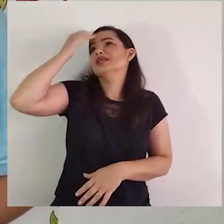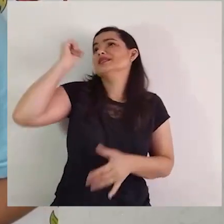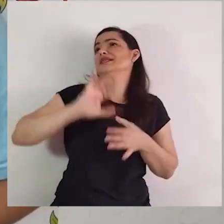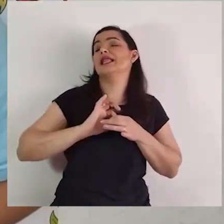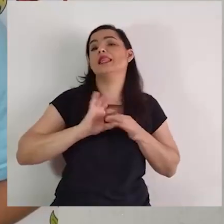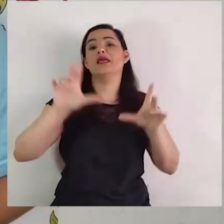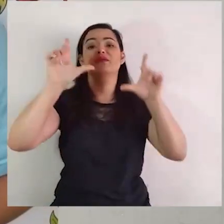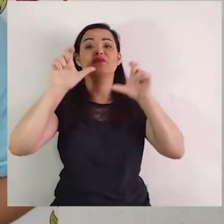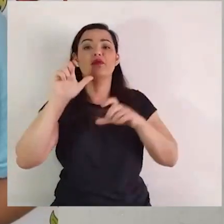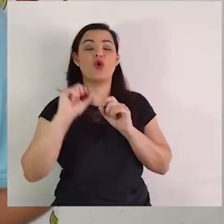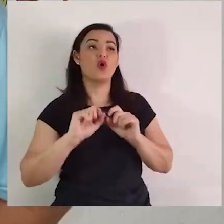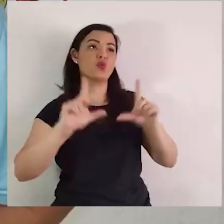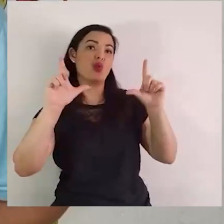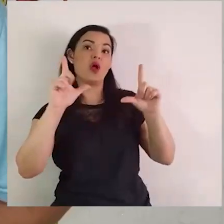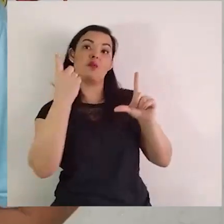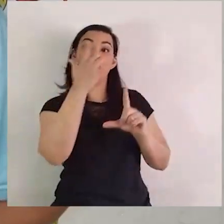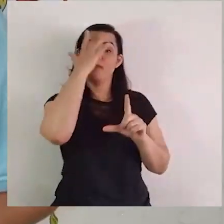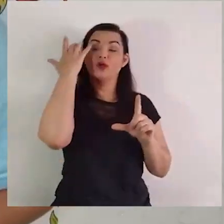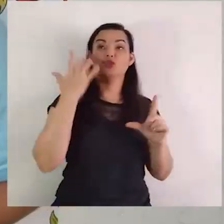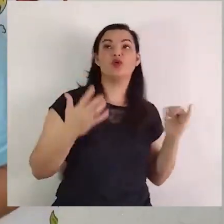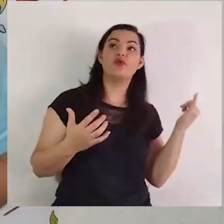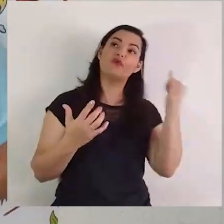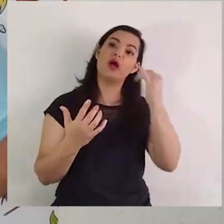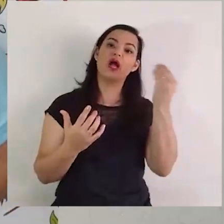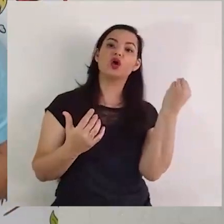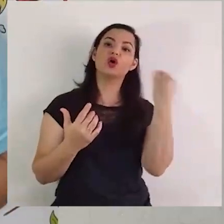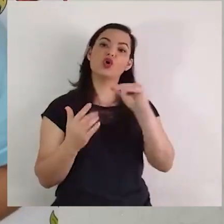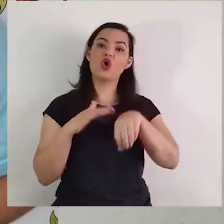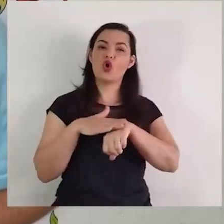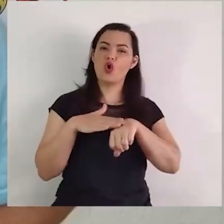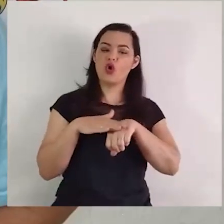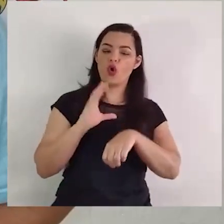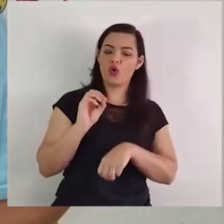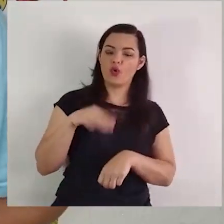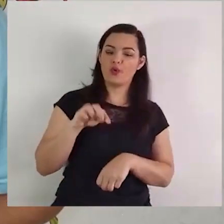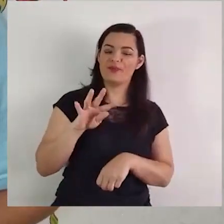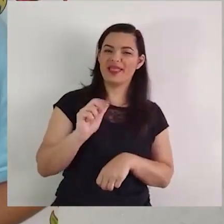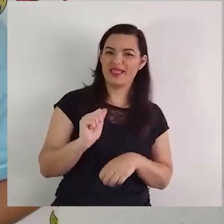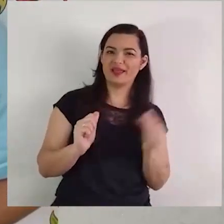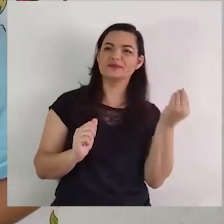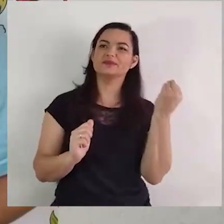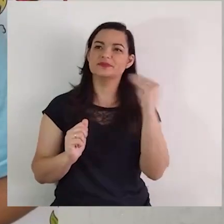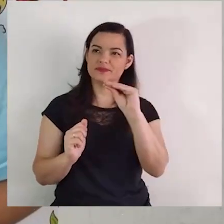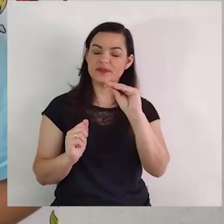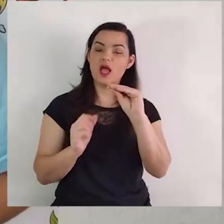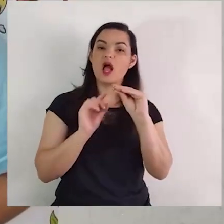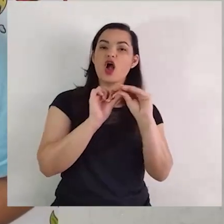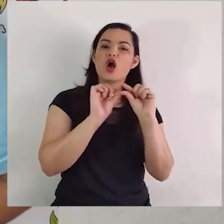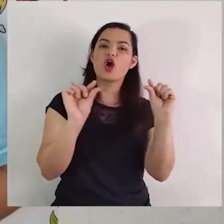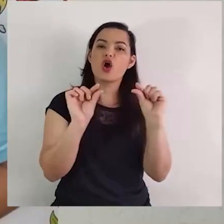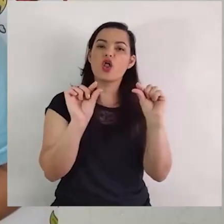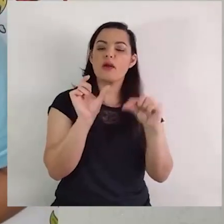eu esqueci, deixei a foto pública. Aí uma pessoa vai lá e comenta aquela foto. E nesse comentário, ela